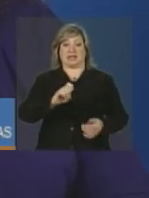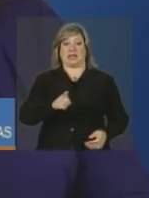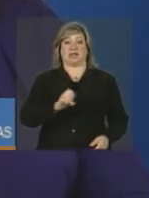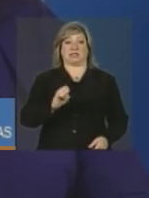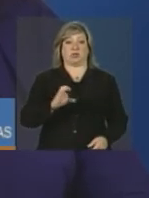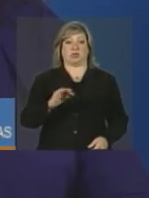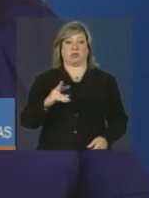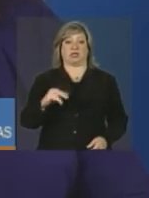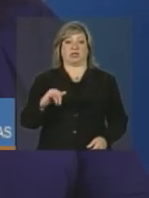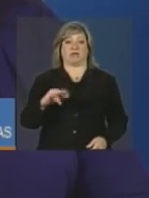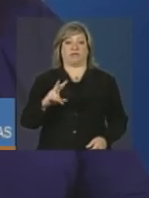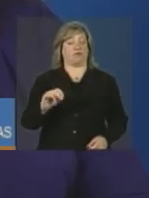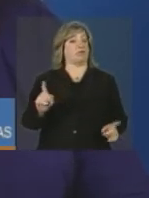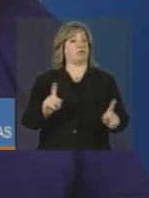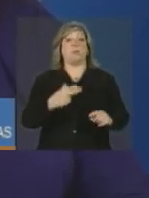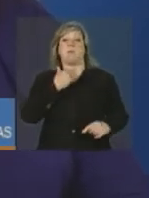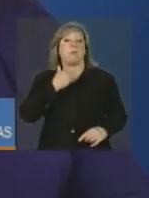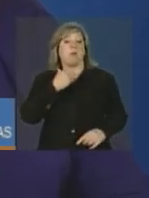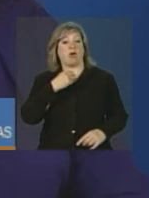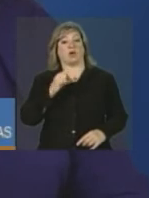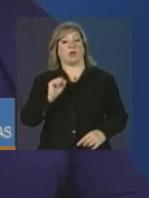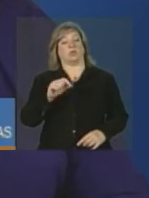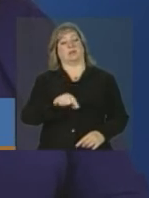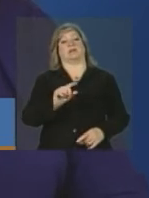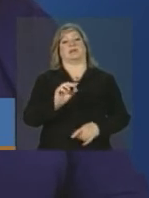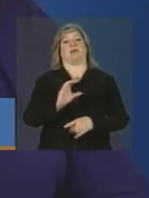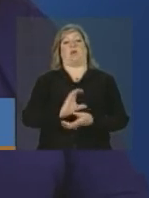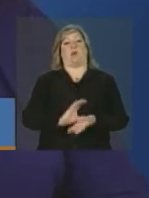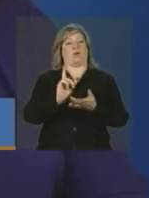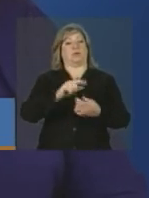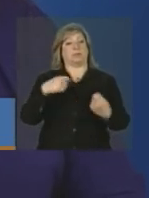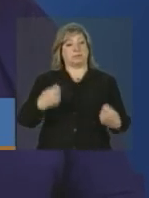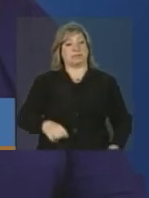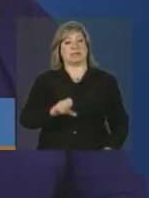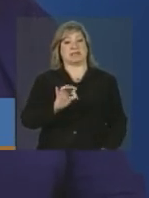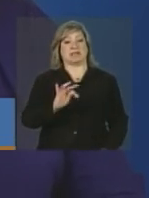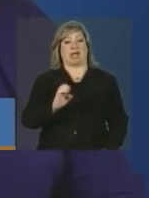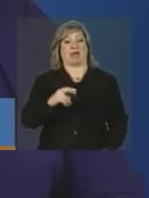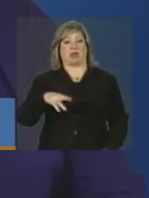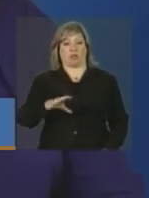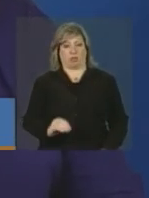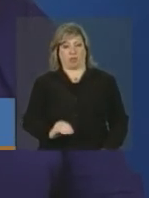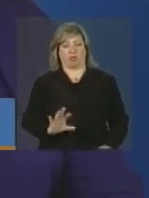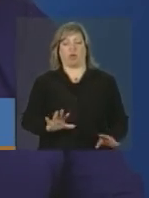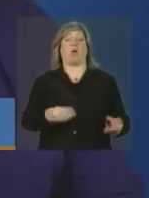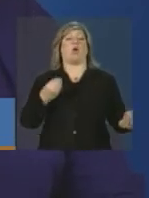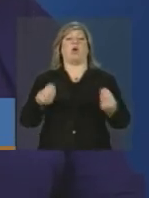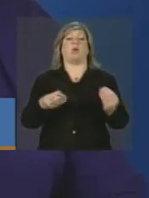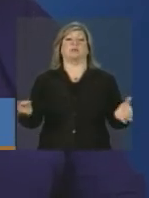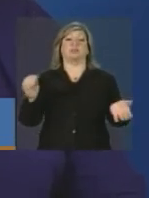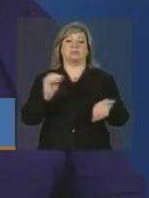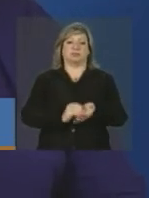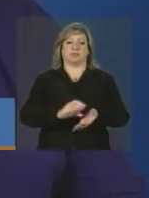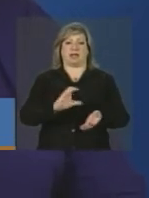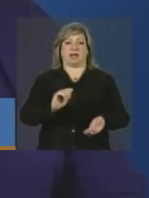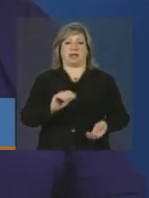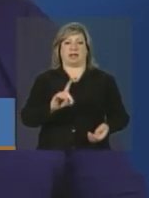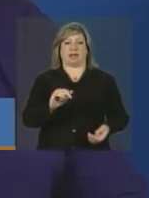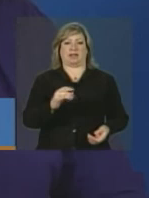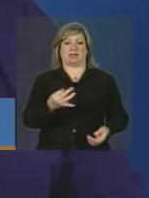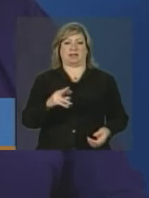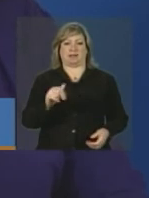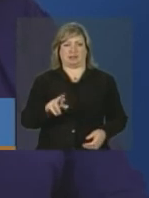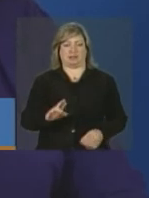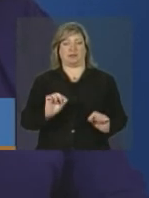conselho não deve ser um conselheiro, deve ser um técnico. Bom, como cadastrar? Conforme a